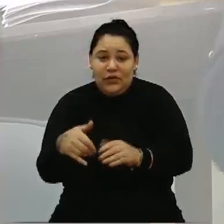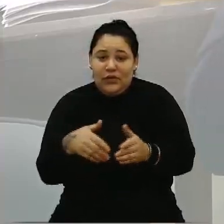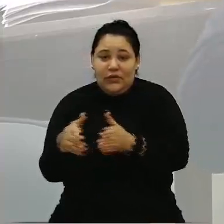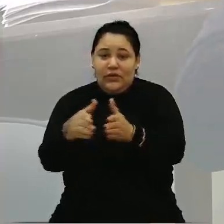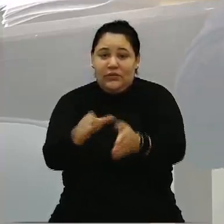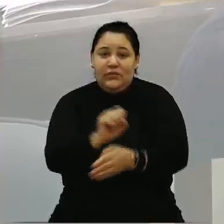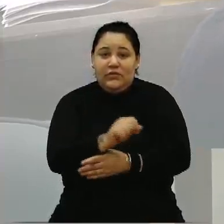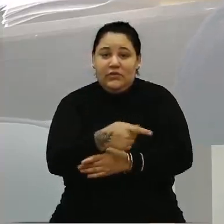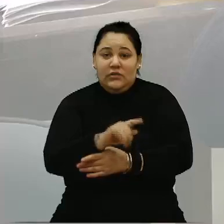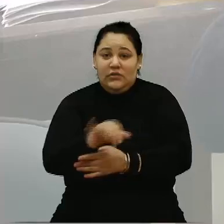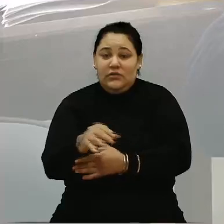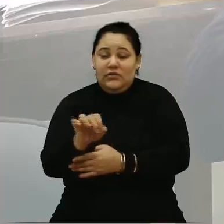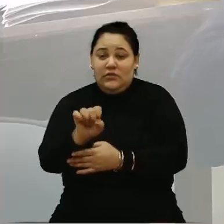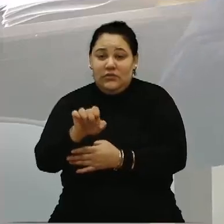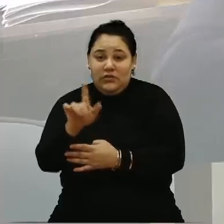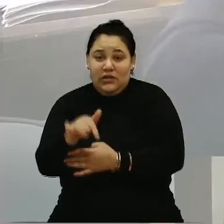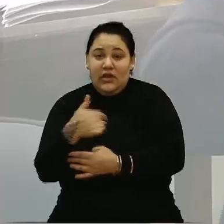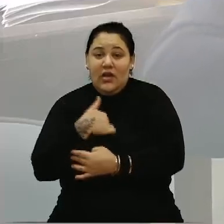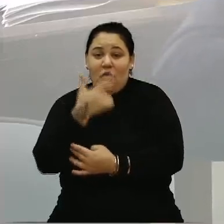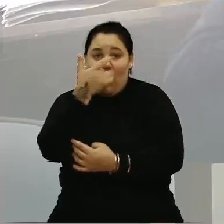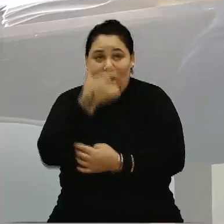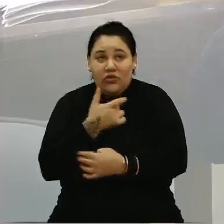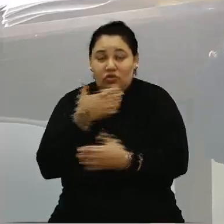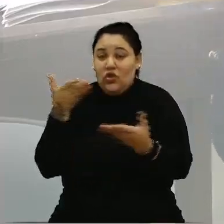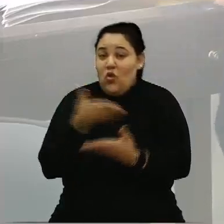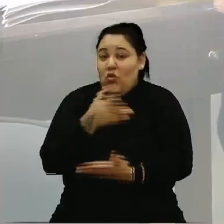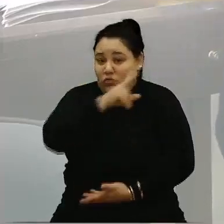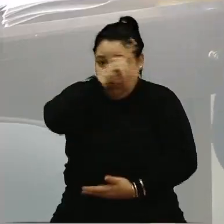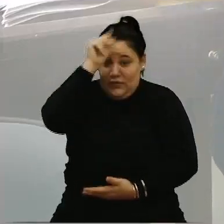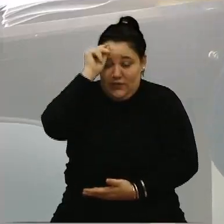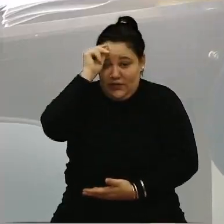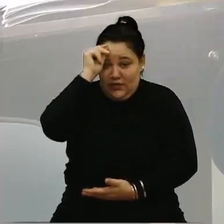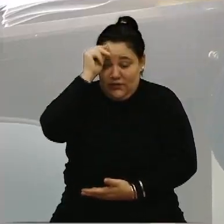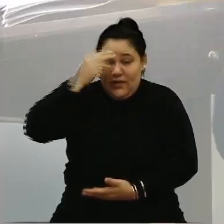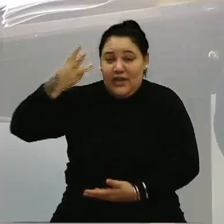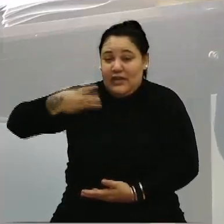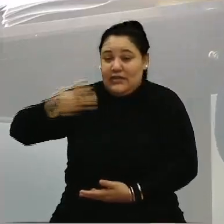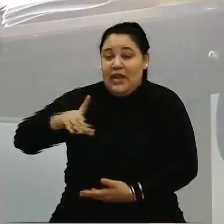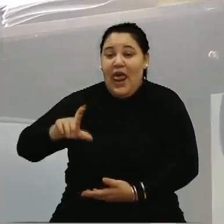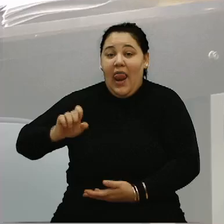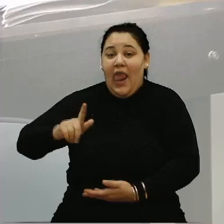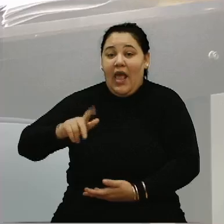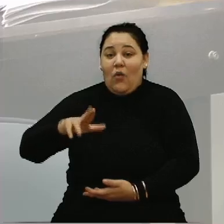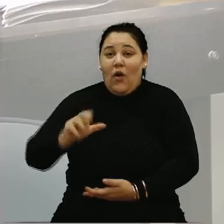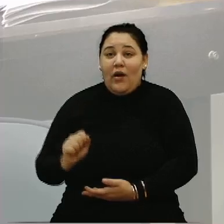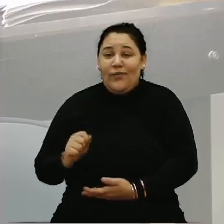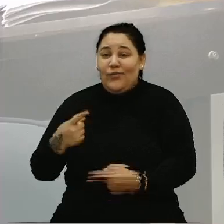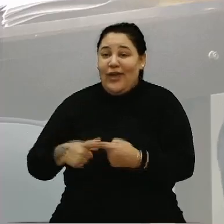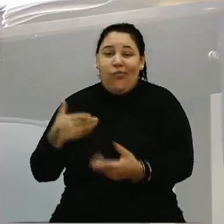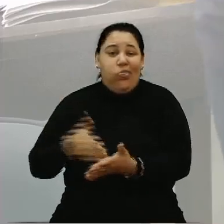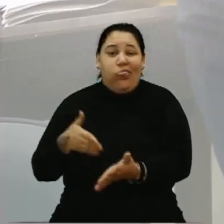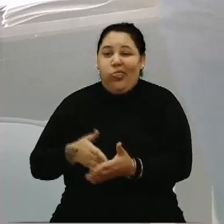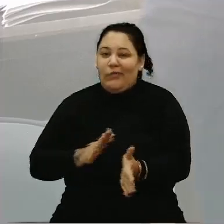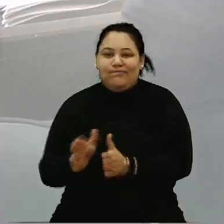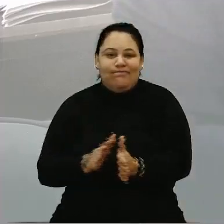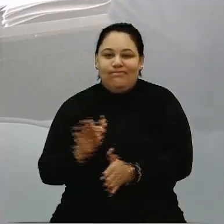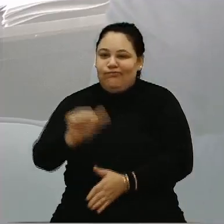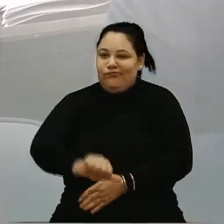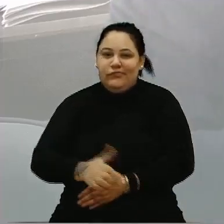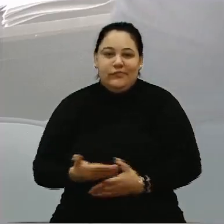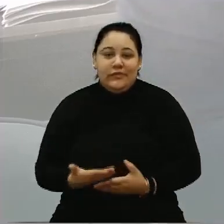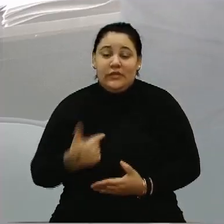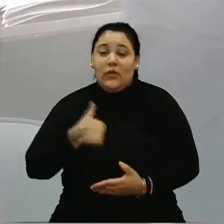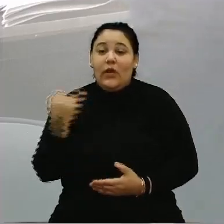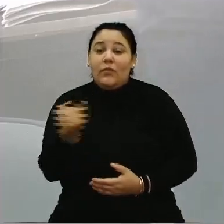Hoje ele deve ir ali na terceira légua à direita, depois ali, porque ali não tem acesso mais por baixo. Então, muito importante